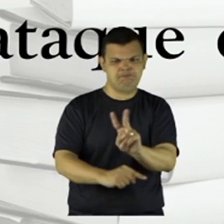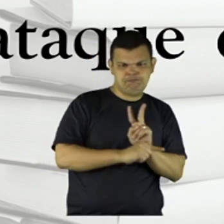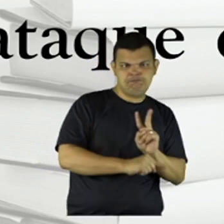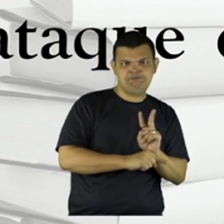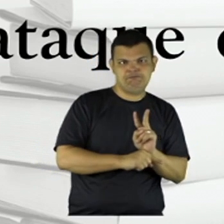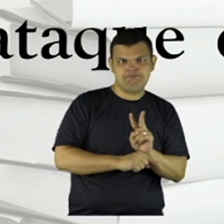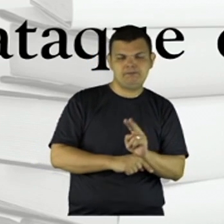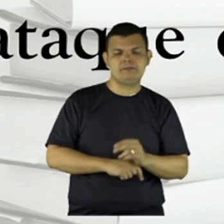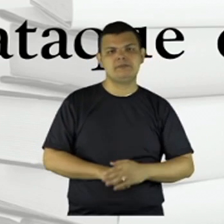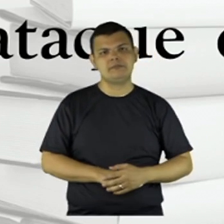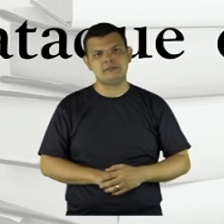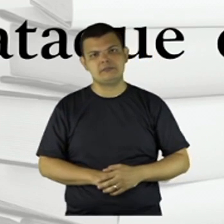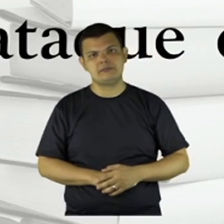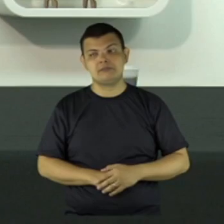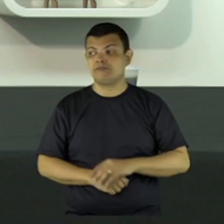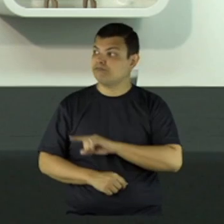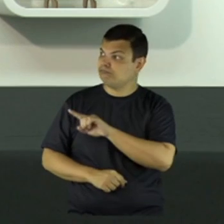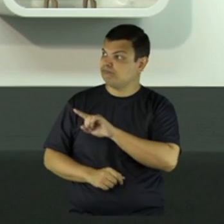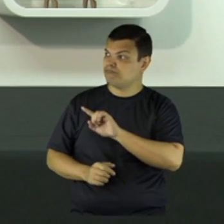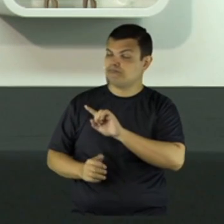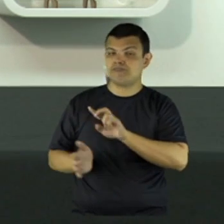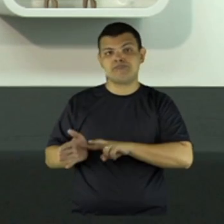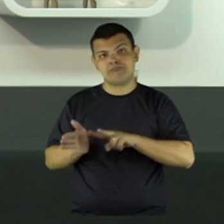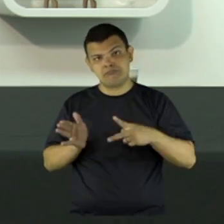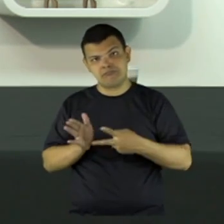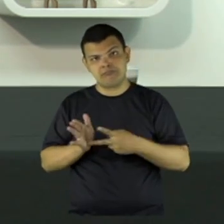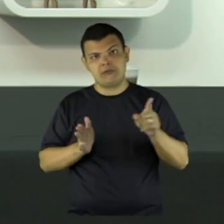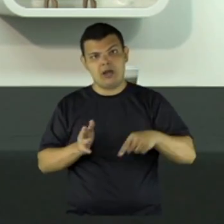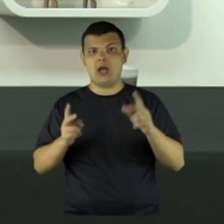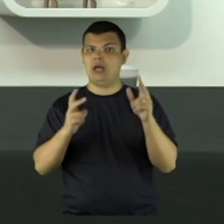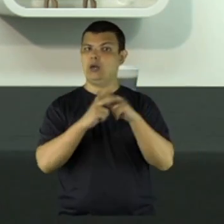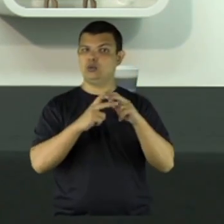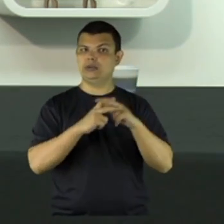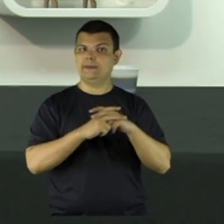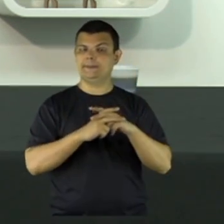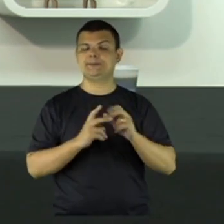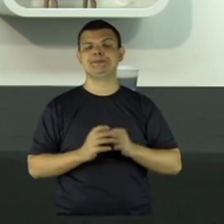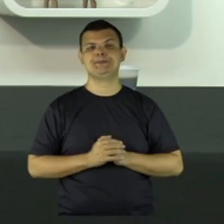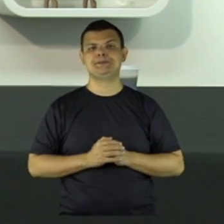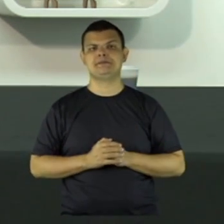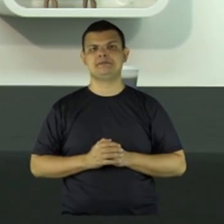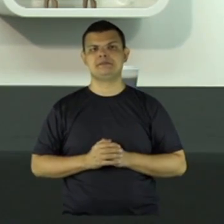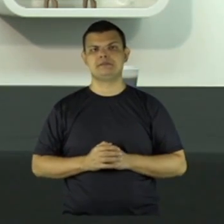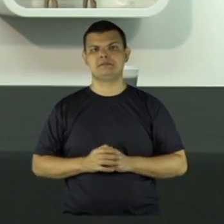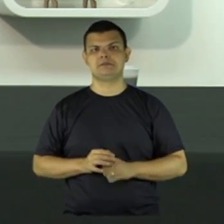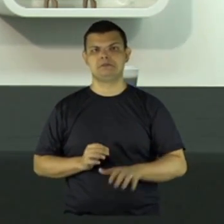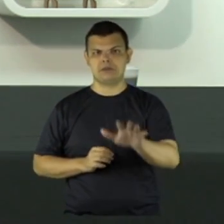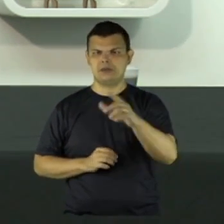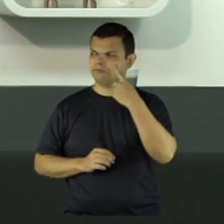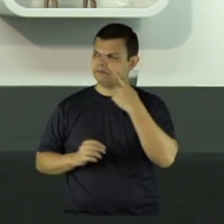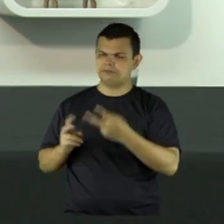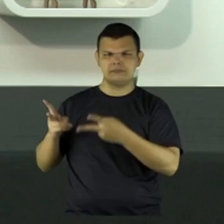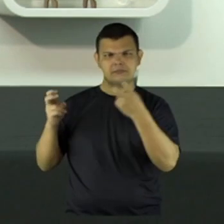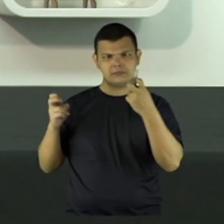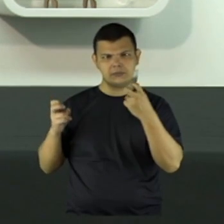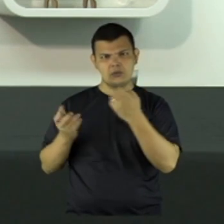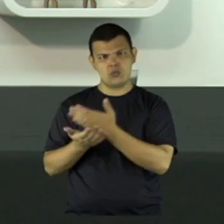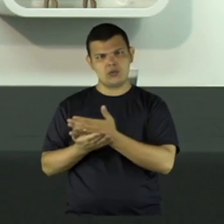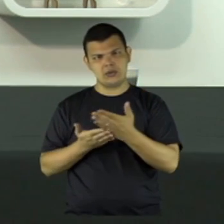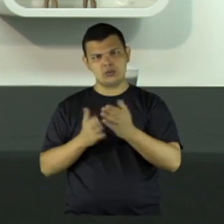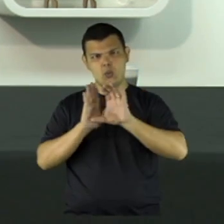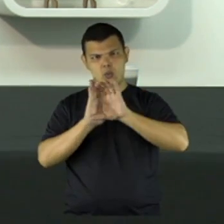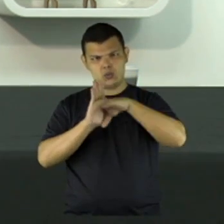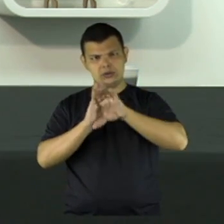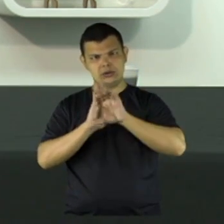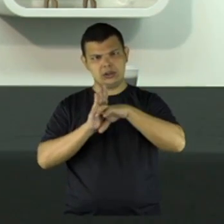defesa. Então, isso caracteriza uma luta, certo? E você observou ali no início do nosso